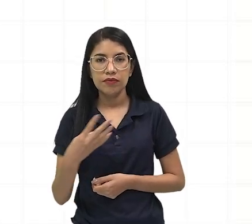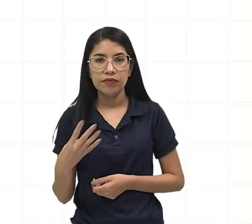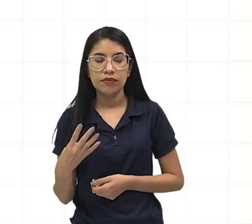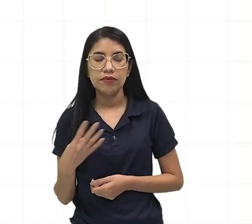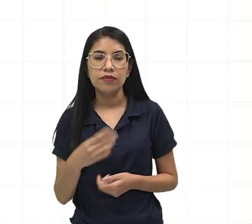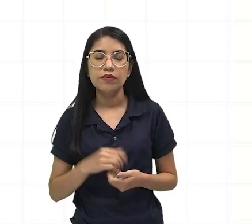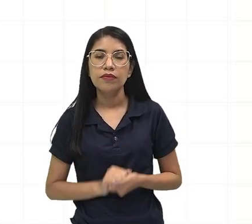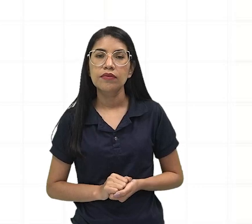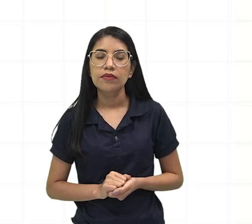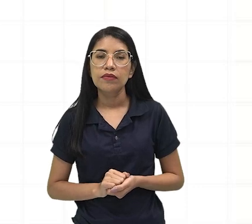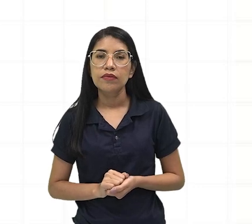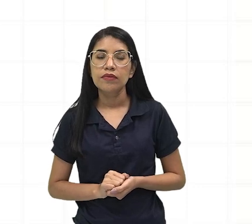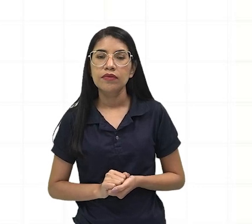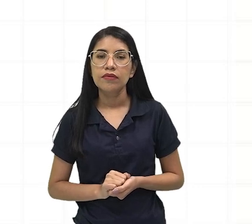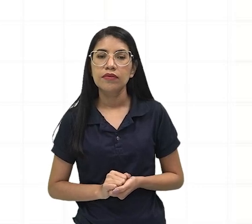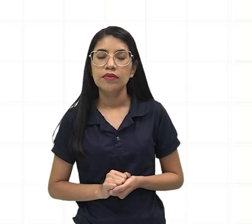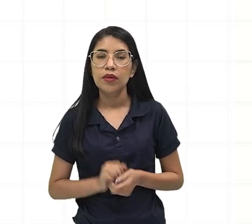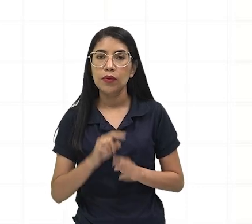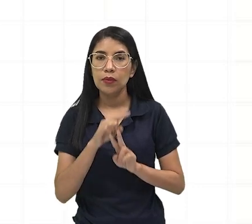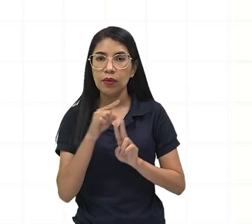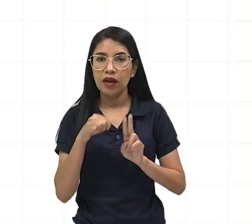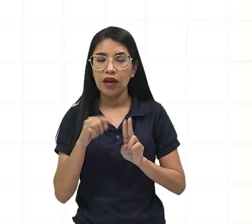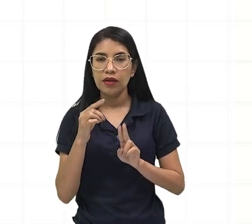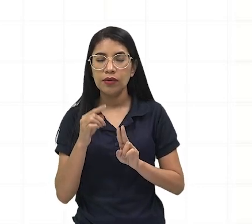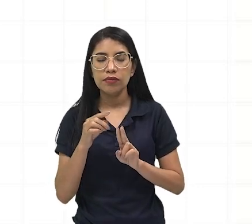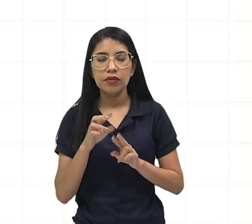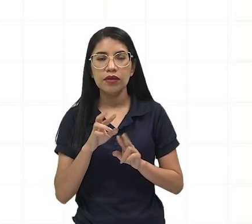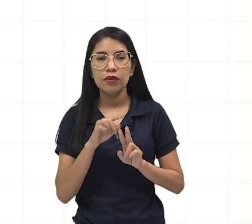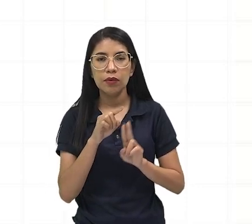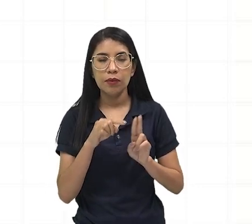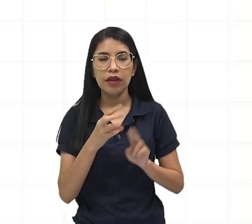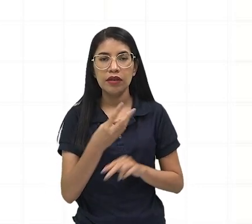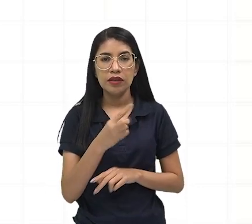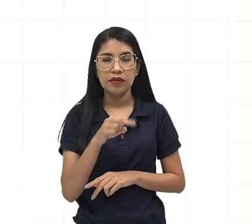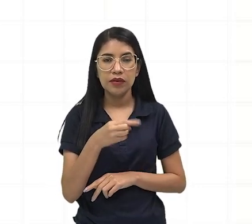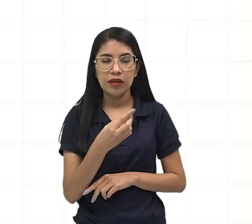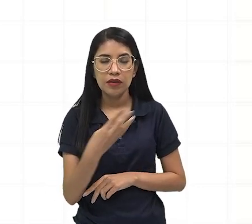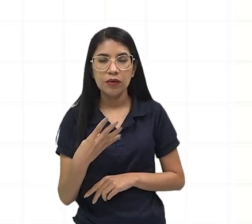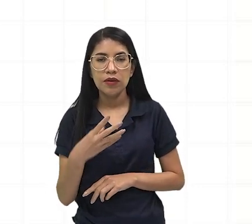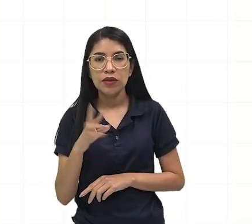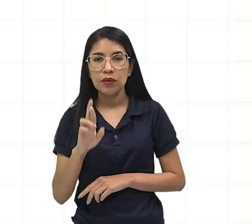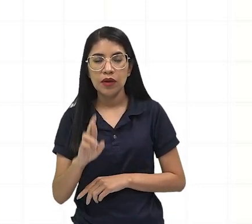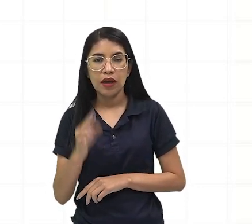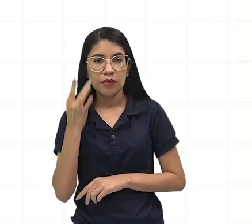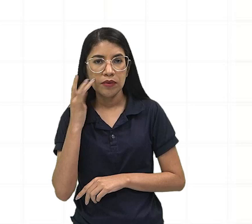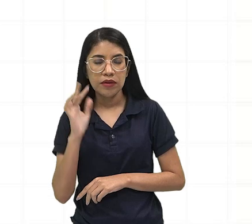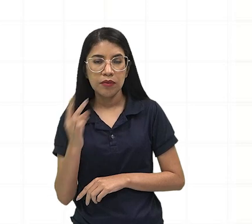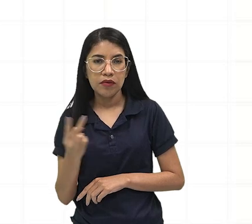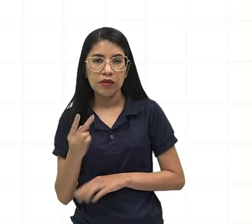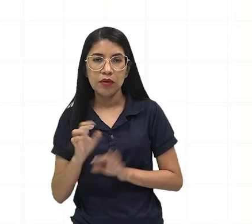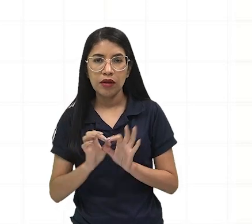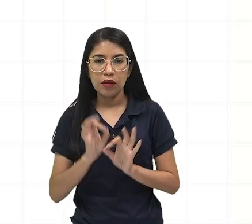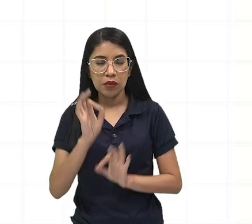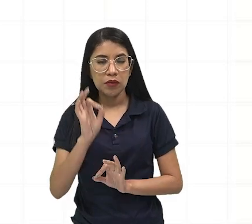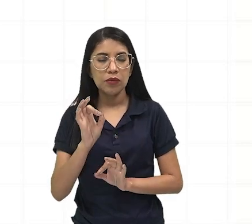3,14. O raio nós não sabemos. A altura está